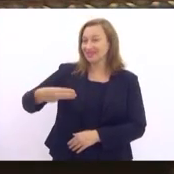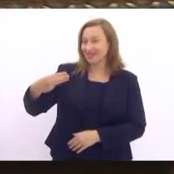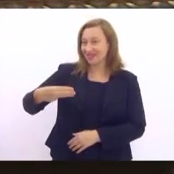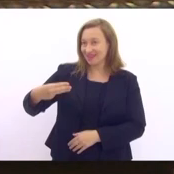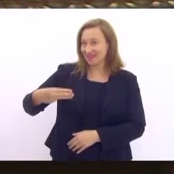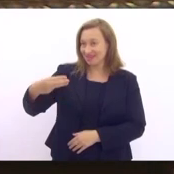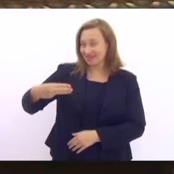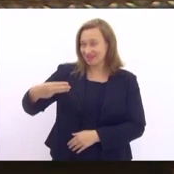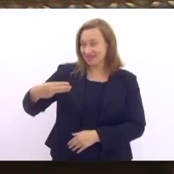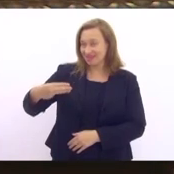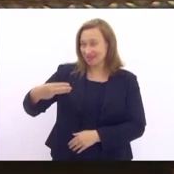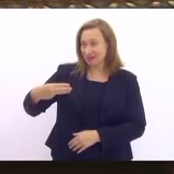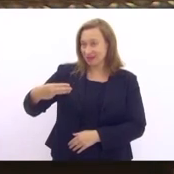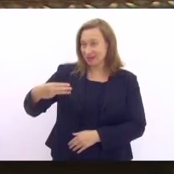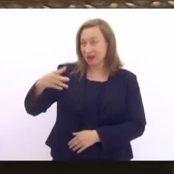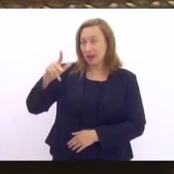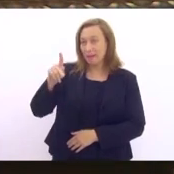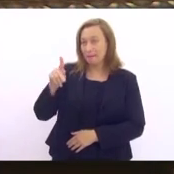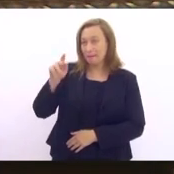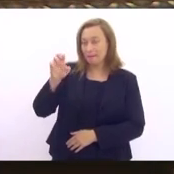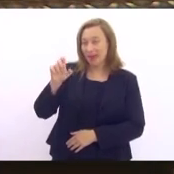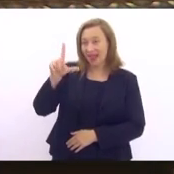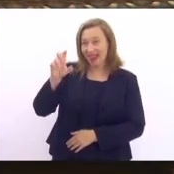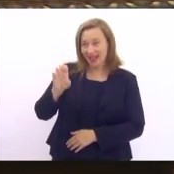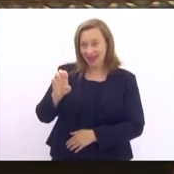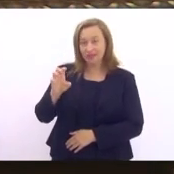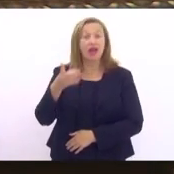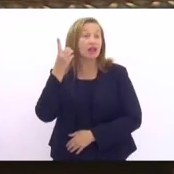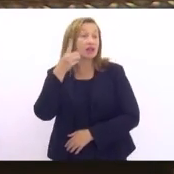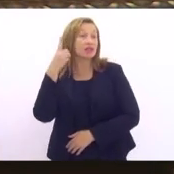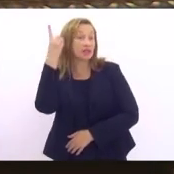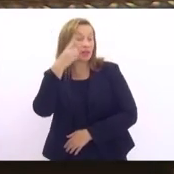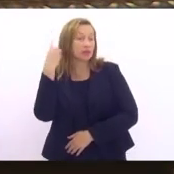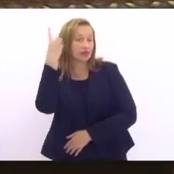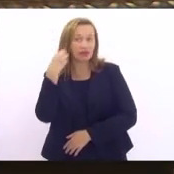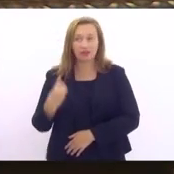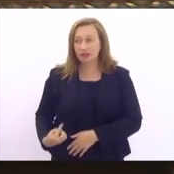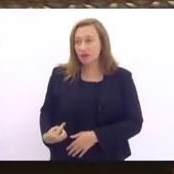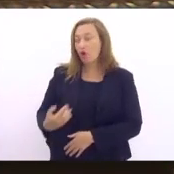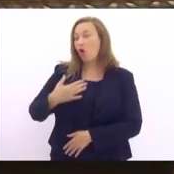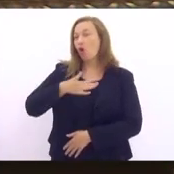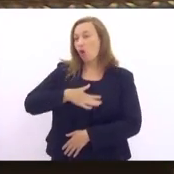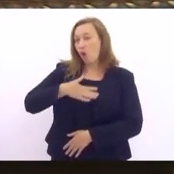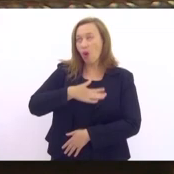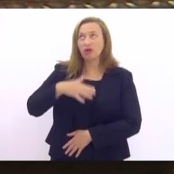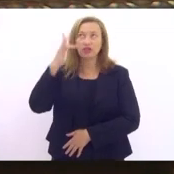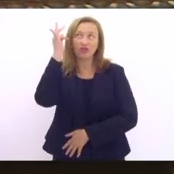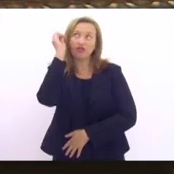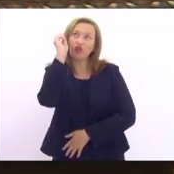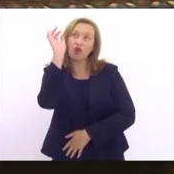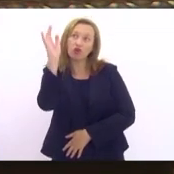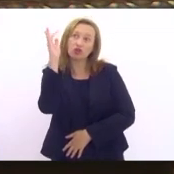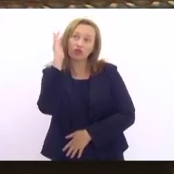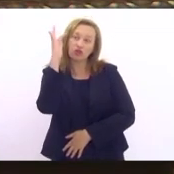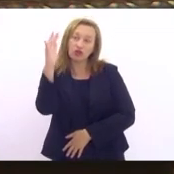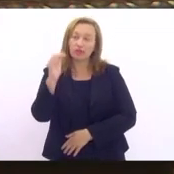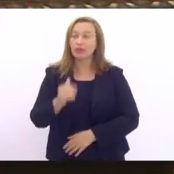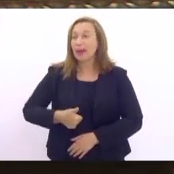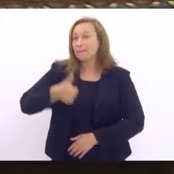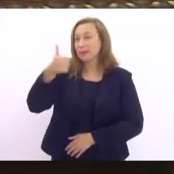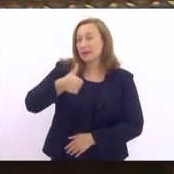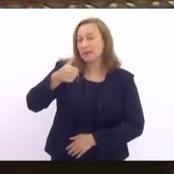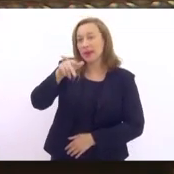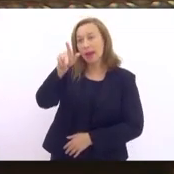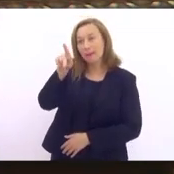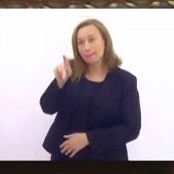Deputada Dani Balbi, que gosta de filosofia, a primeira pele do homem é a pele que ele nasce.